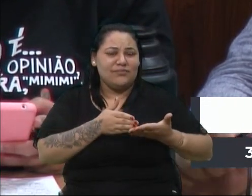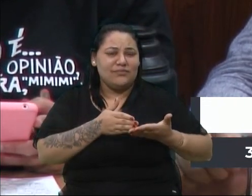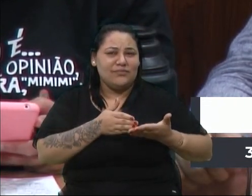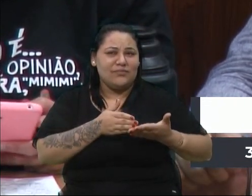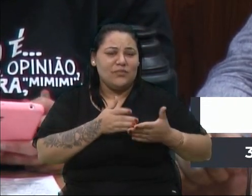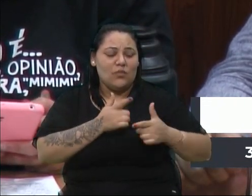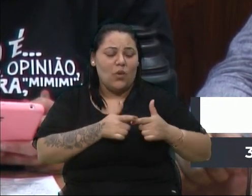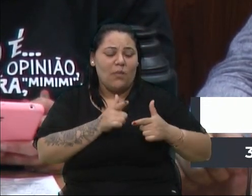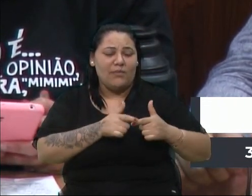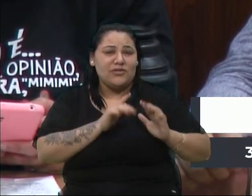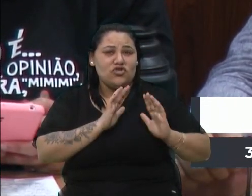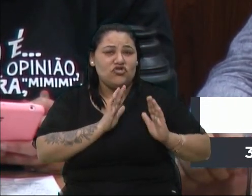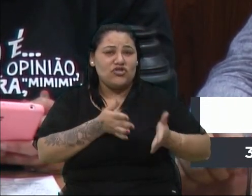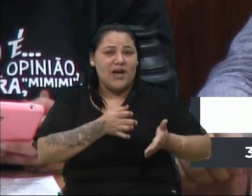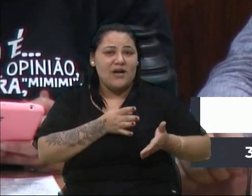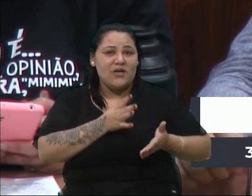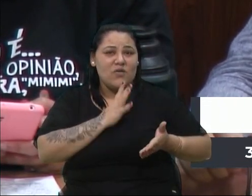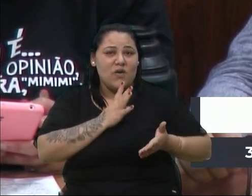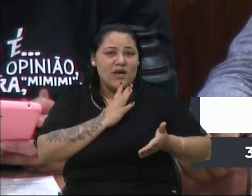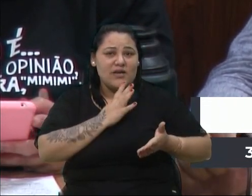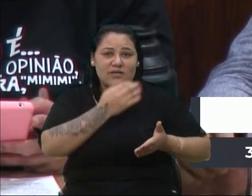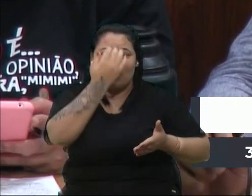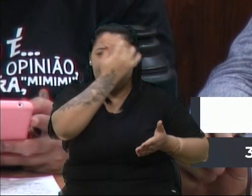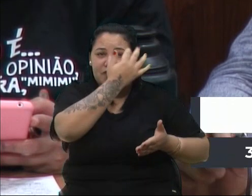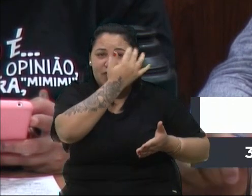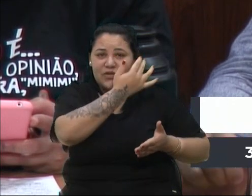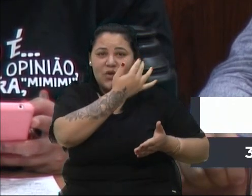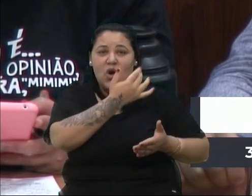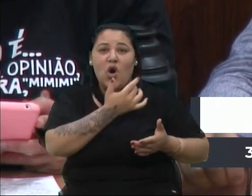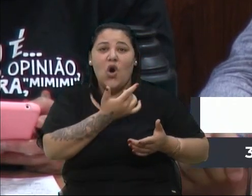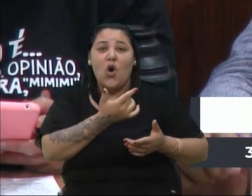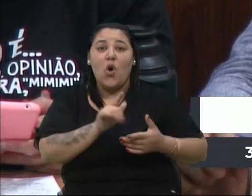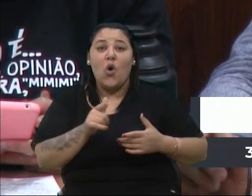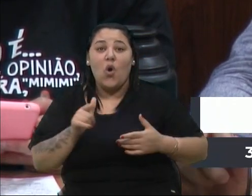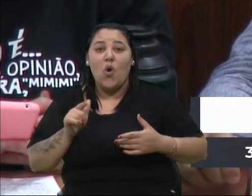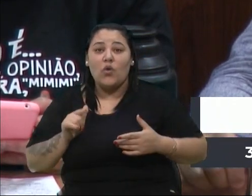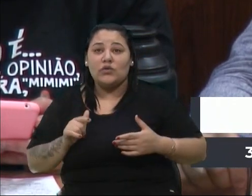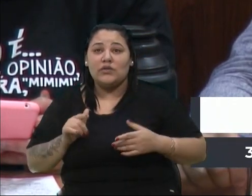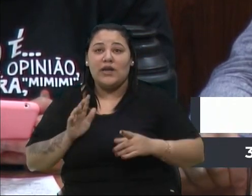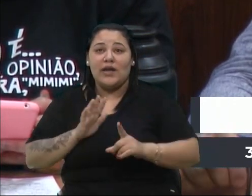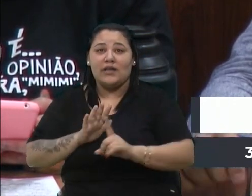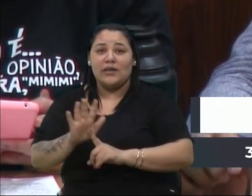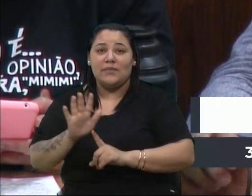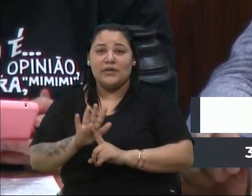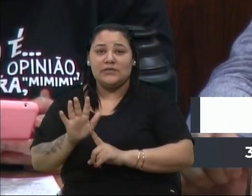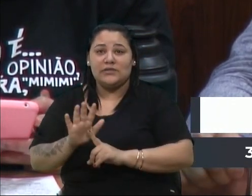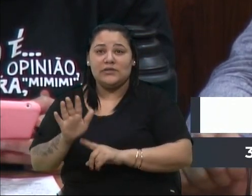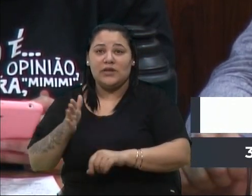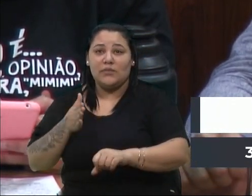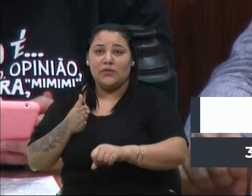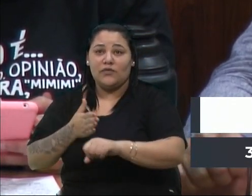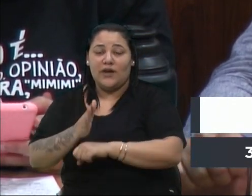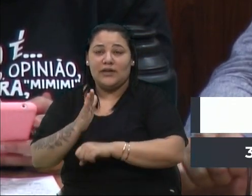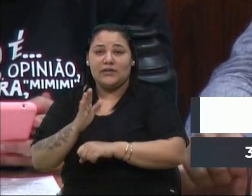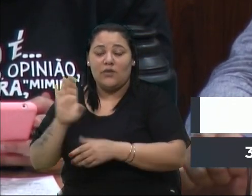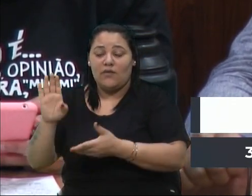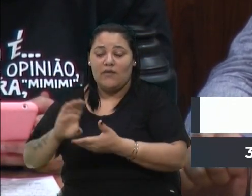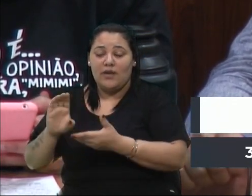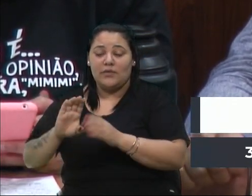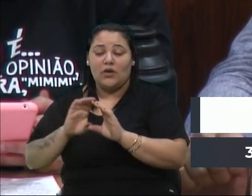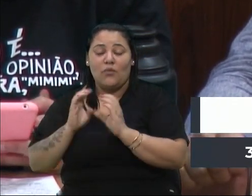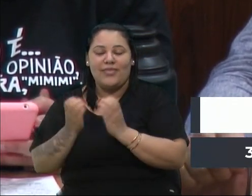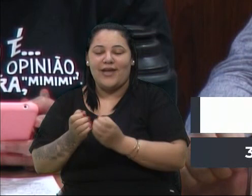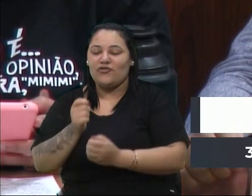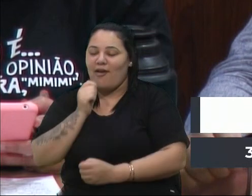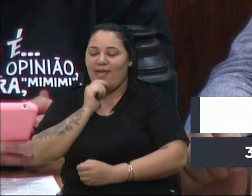Outras que eram demandas aprovadas com recurso do orçamento comunitário ainda, e que não foram realizadas.